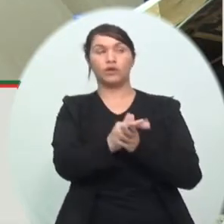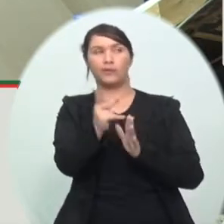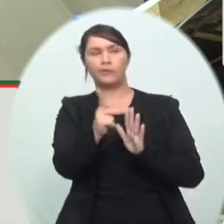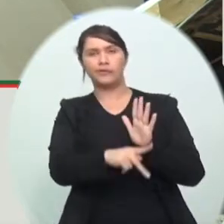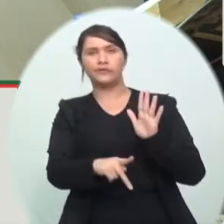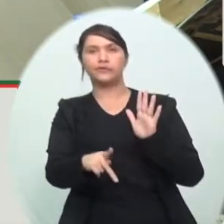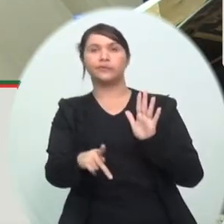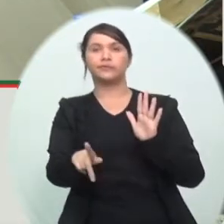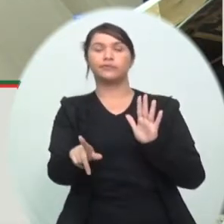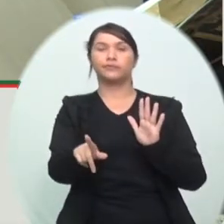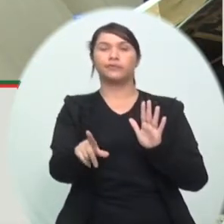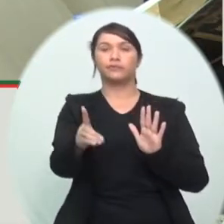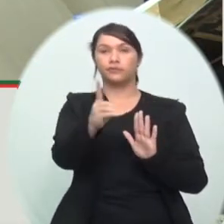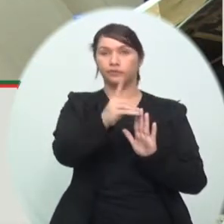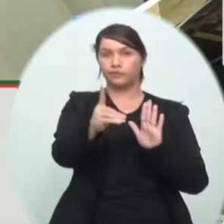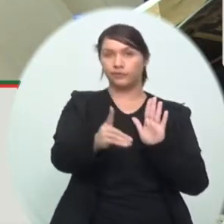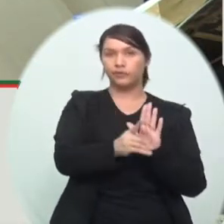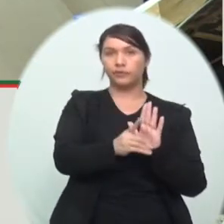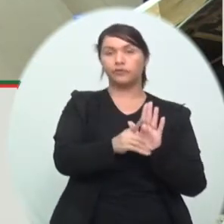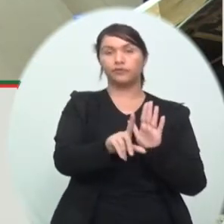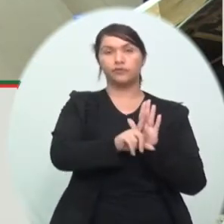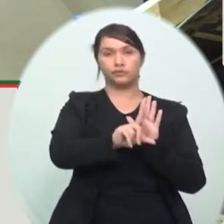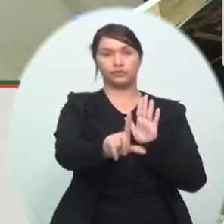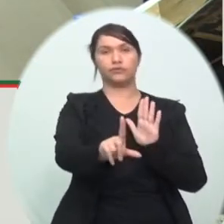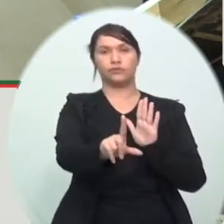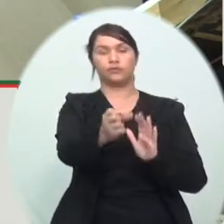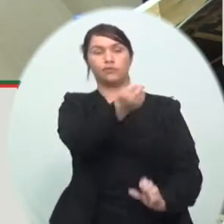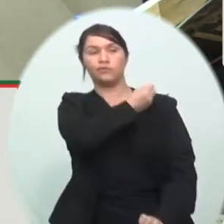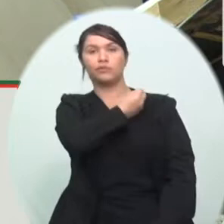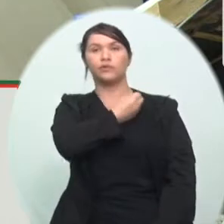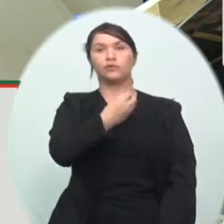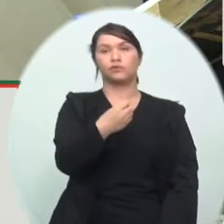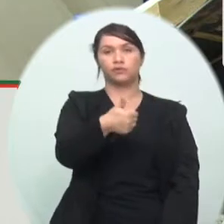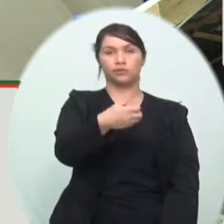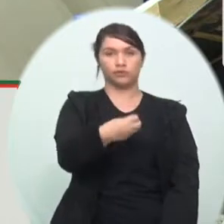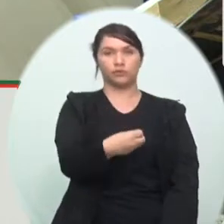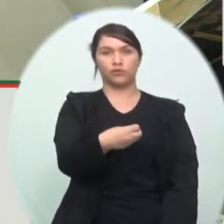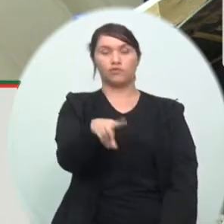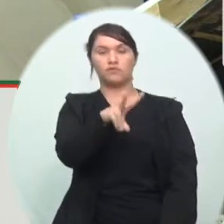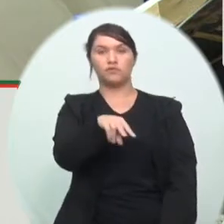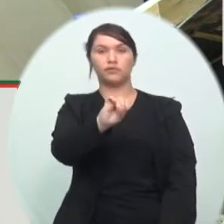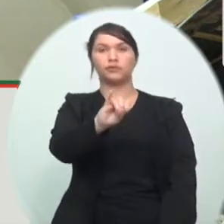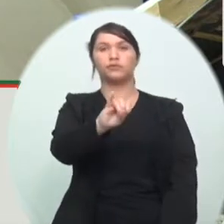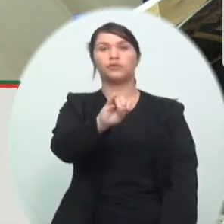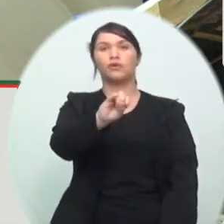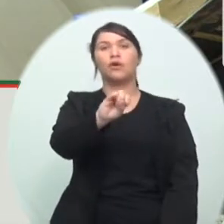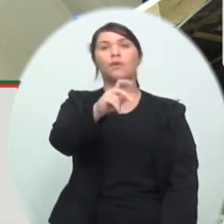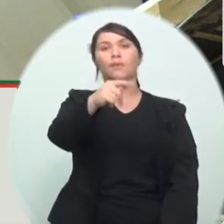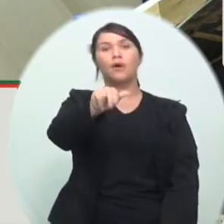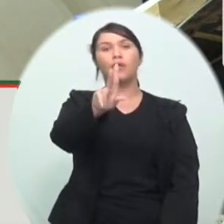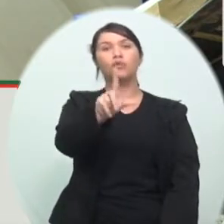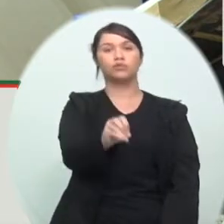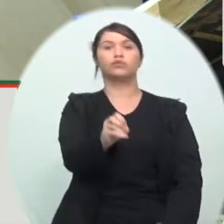Projeto de decreto legislativo PDL 010/18, de autoria do vereador José Paulo Ferrarese.